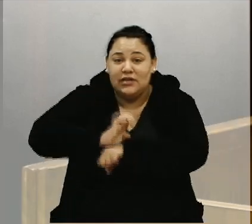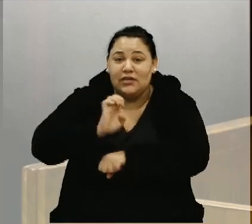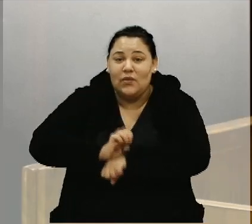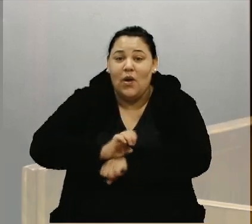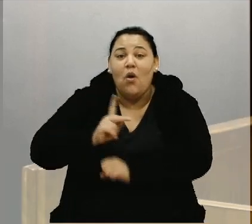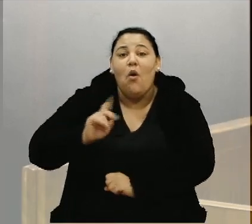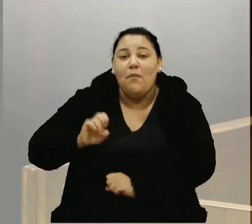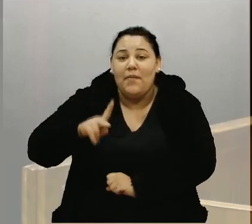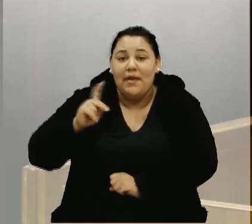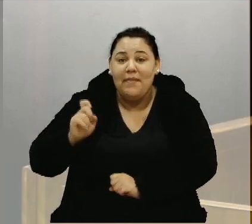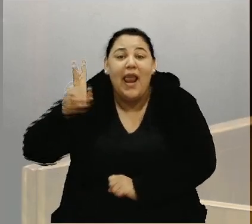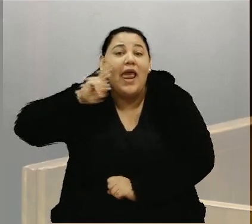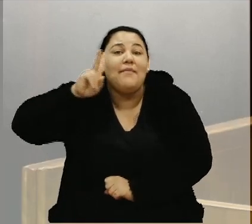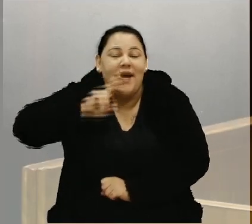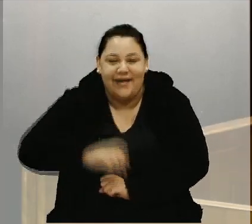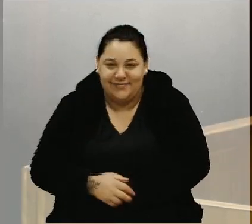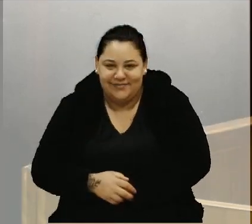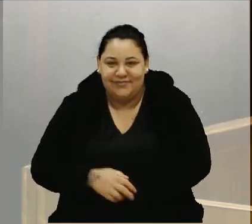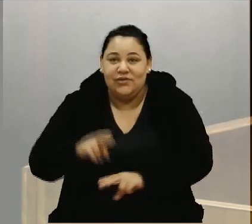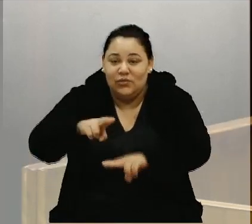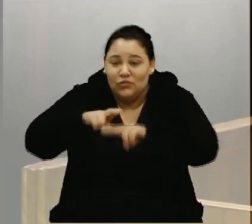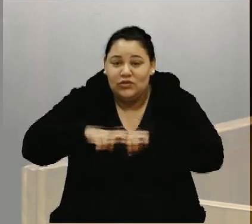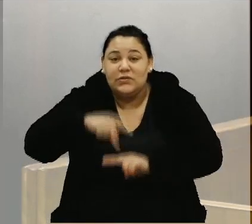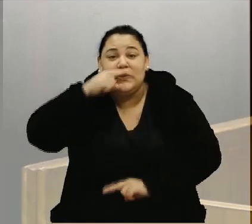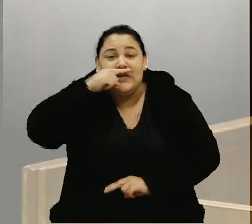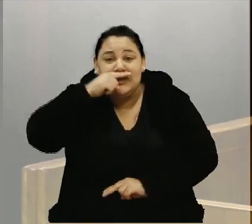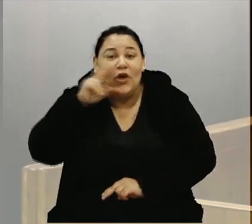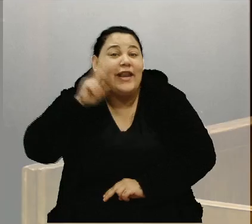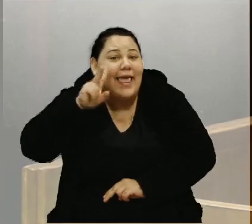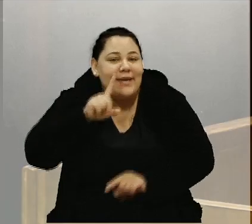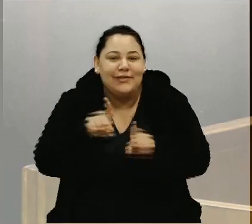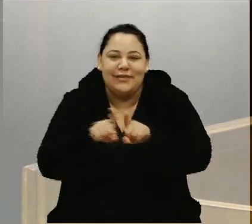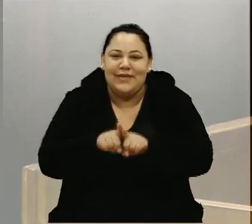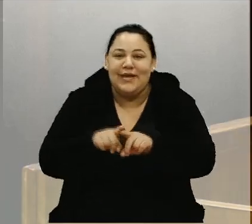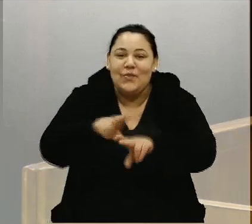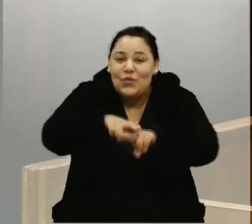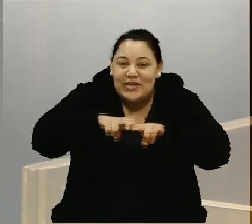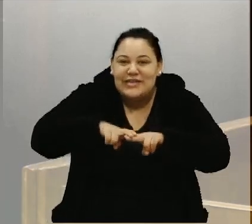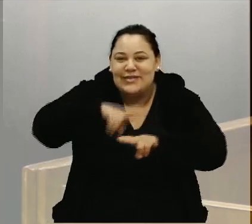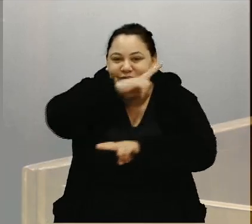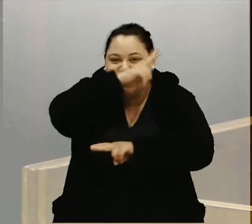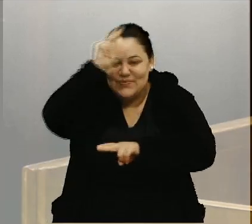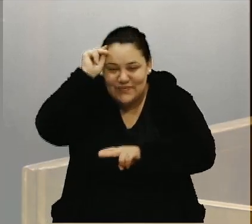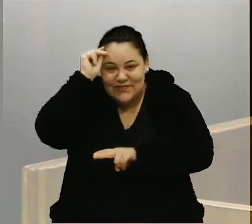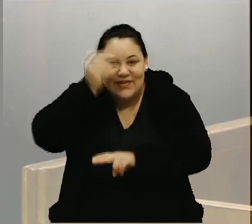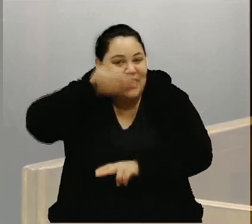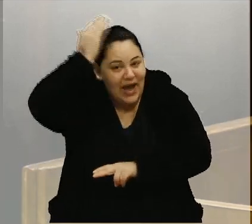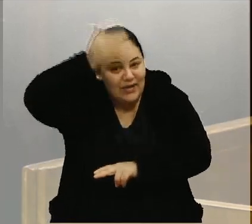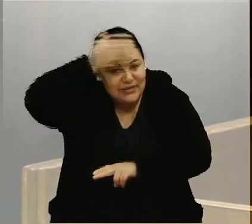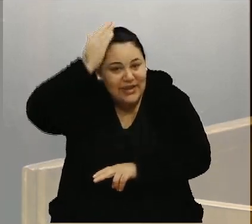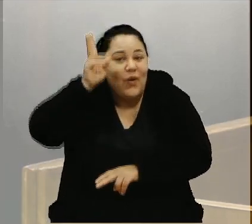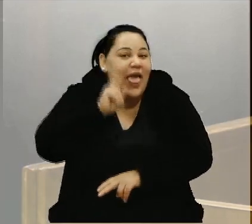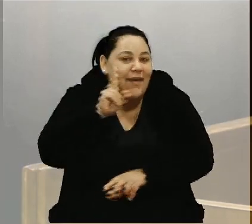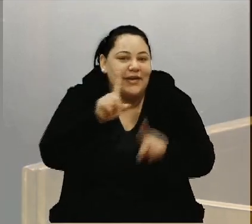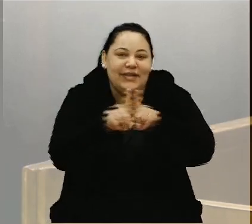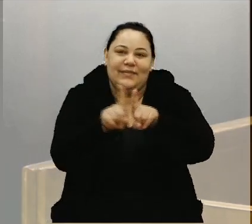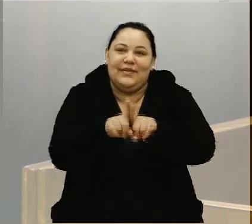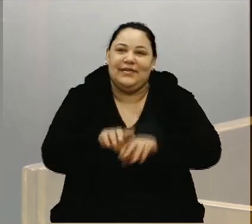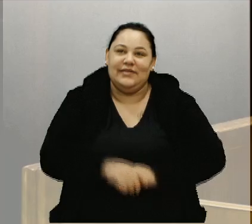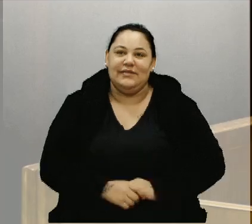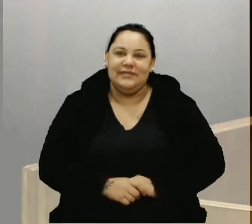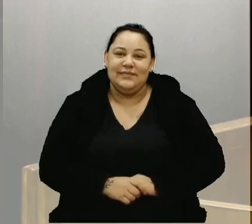lembrado. Por isso que o prefeito Sartori é tão lembrado. Por isso que o prefeito Alceu são tão lembrados. Vieram